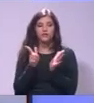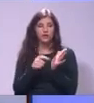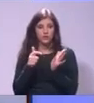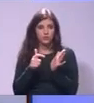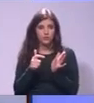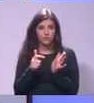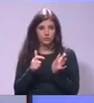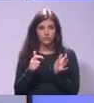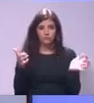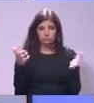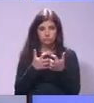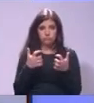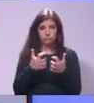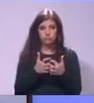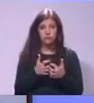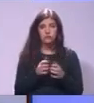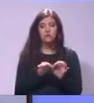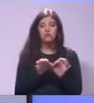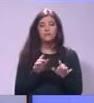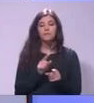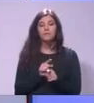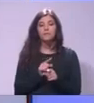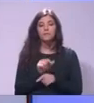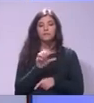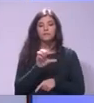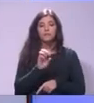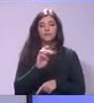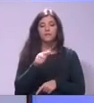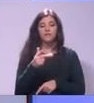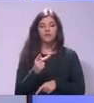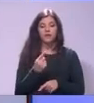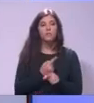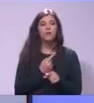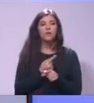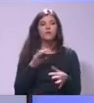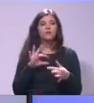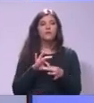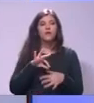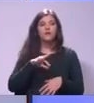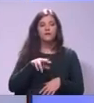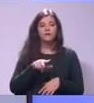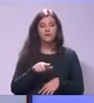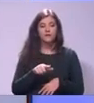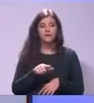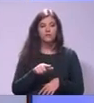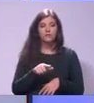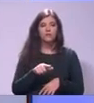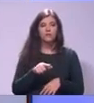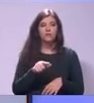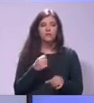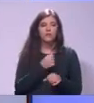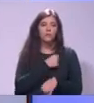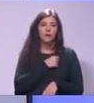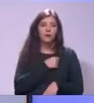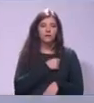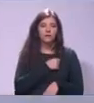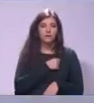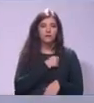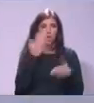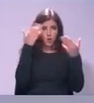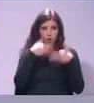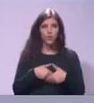iraque exatamente ao mesmo tempo as mtv estava lá uma coisa sobre um assalto a um bordel pré sal